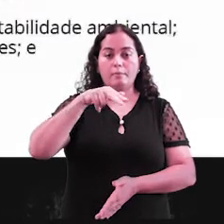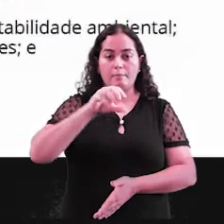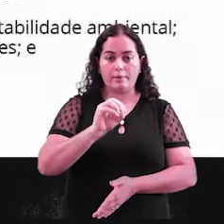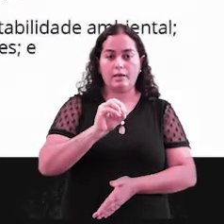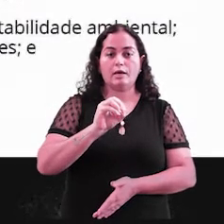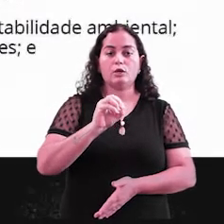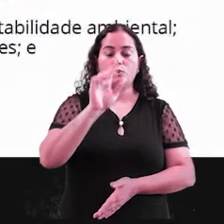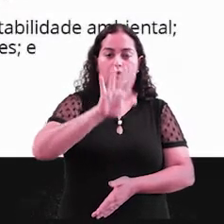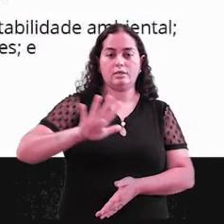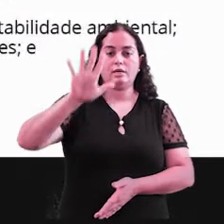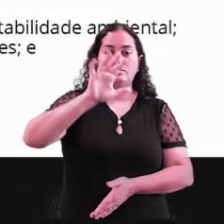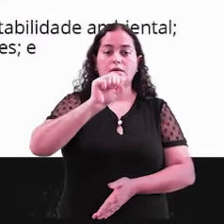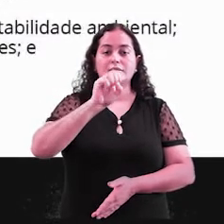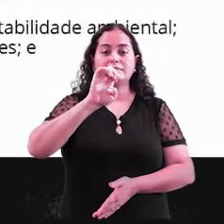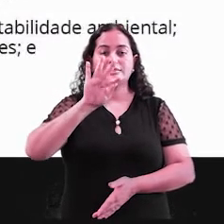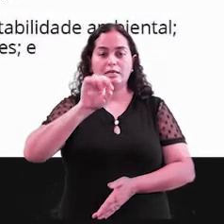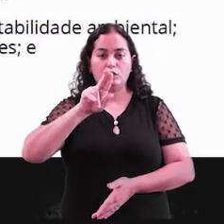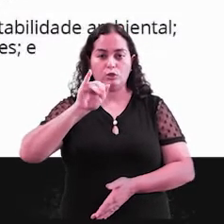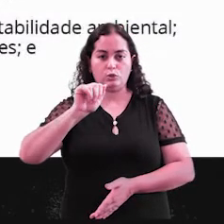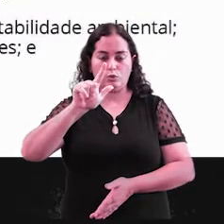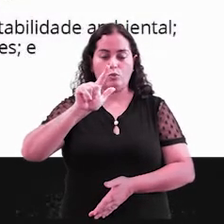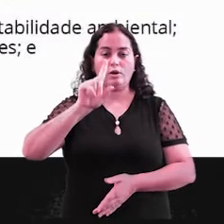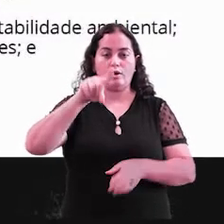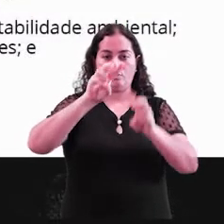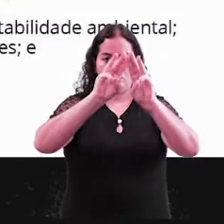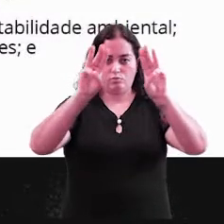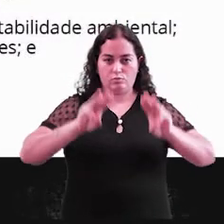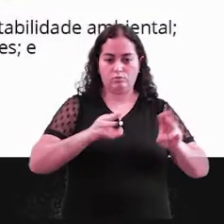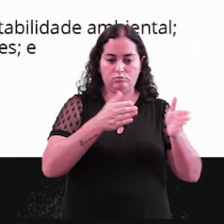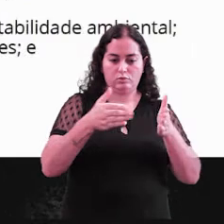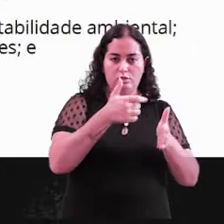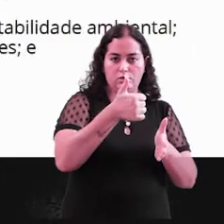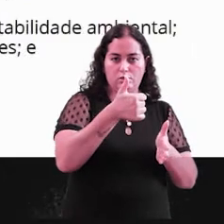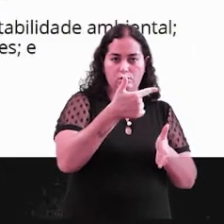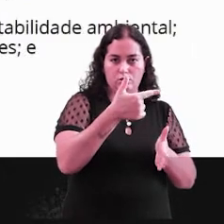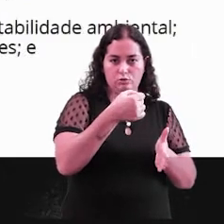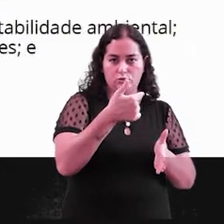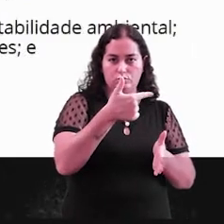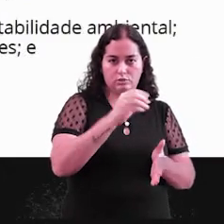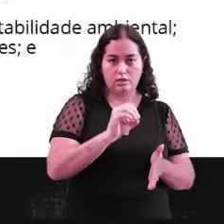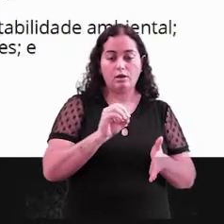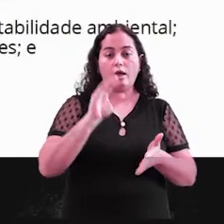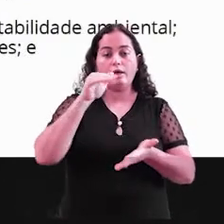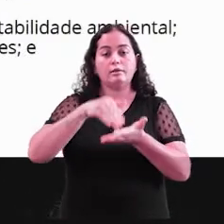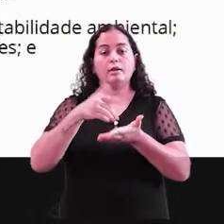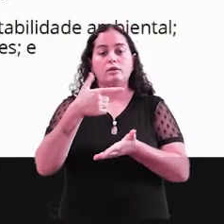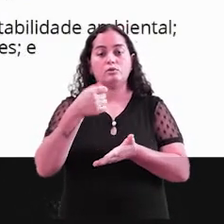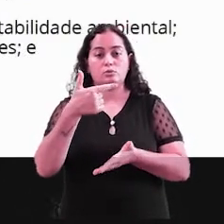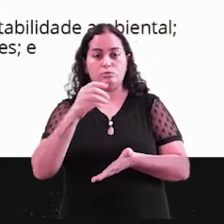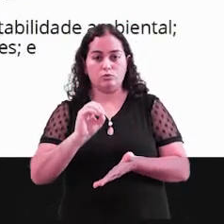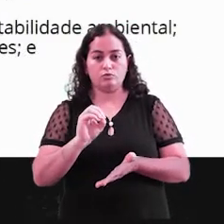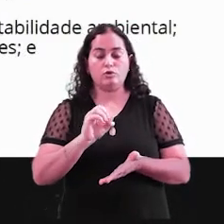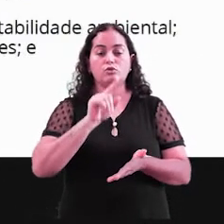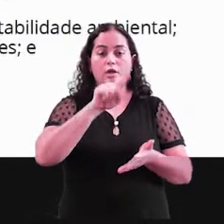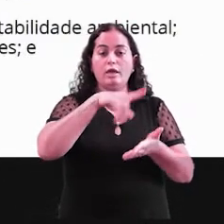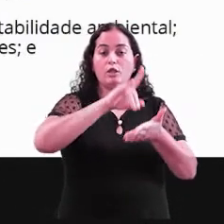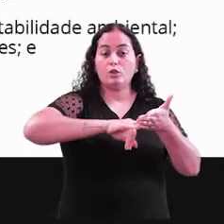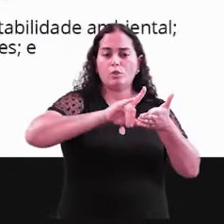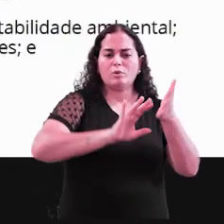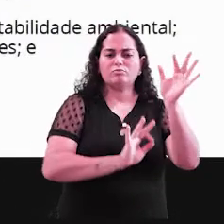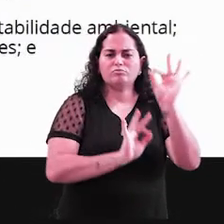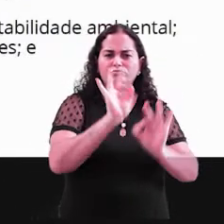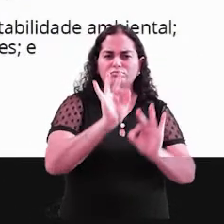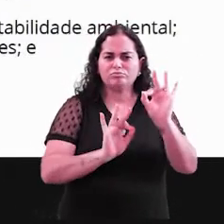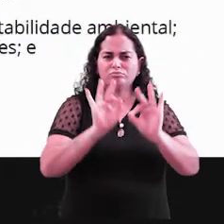Setorial de Museus, compreendendo o período de 2010 a 2020, um documento que foi formulado a partir